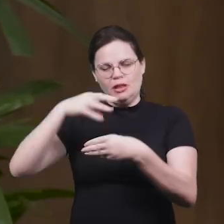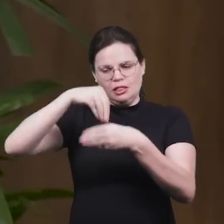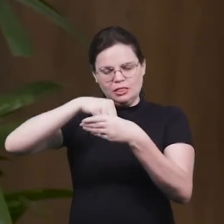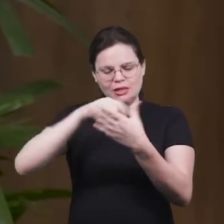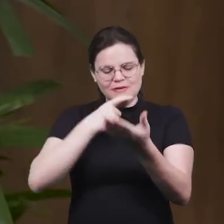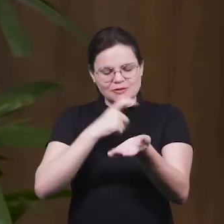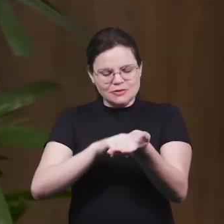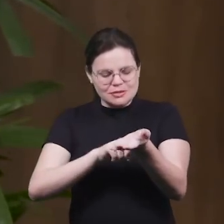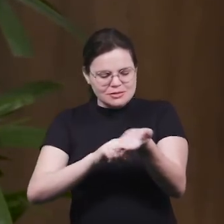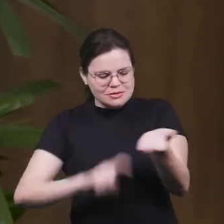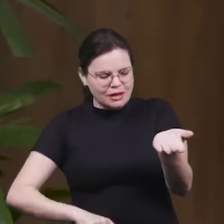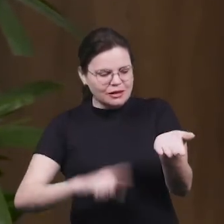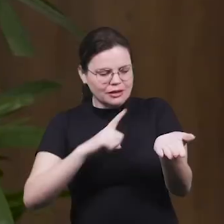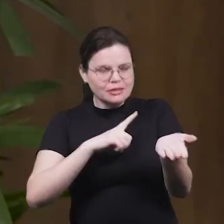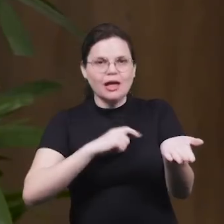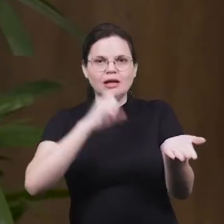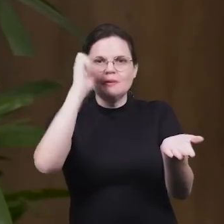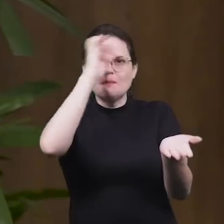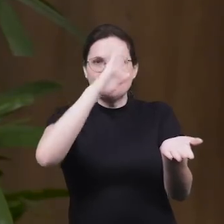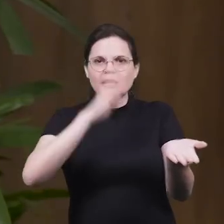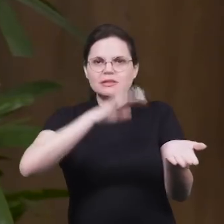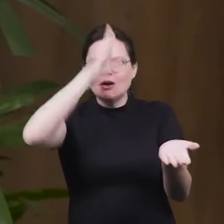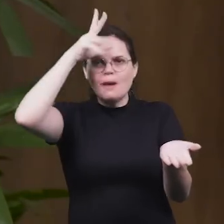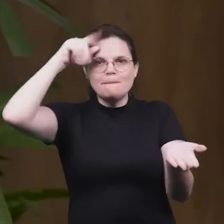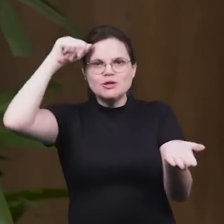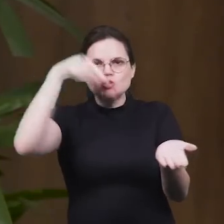de sangue indígena da Amazônia.